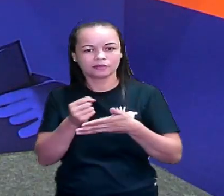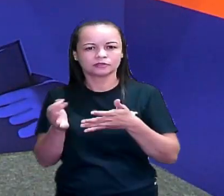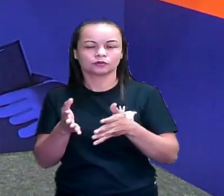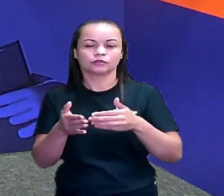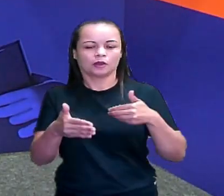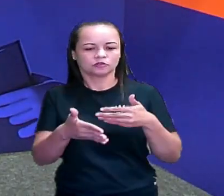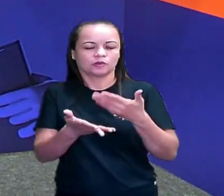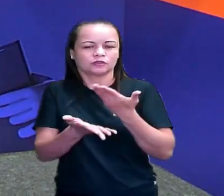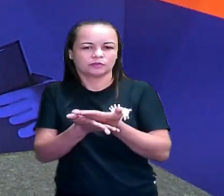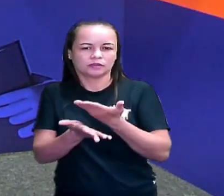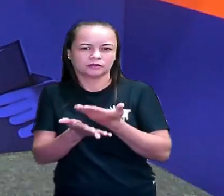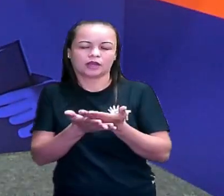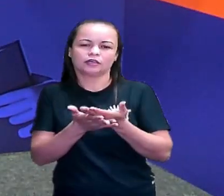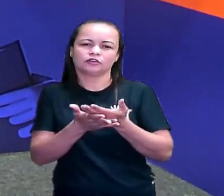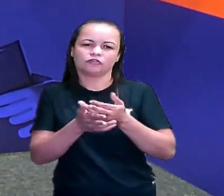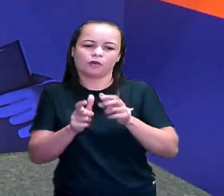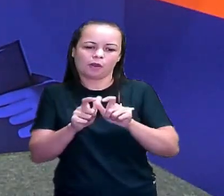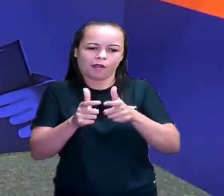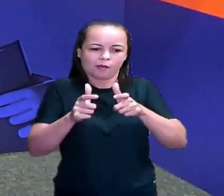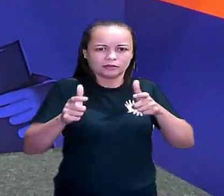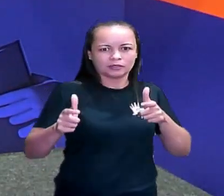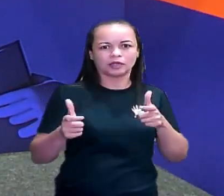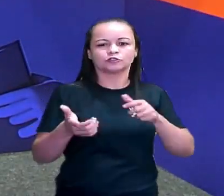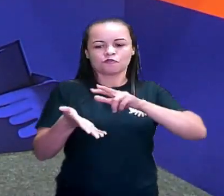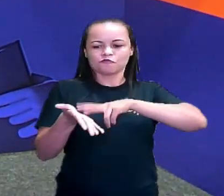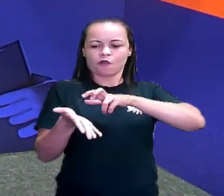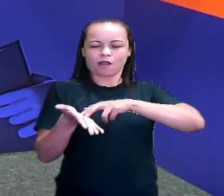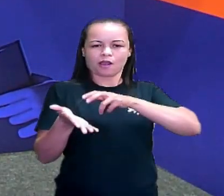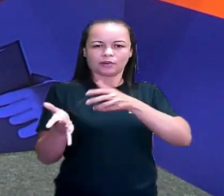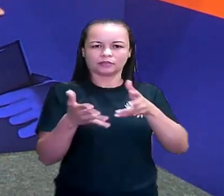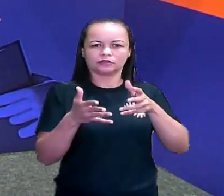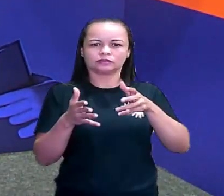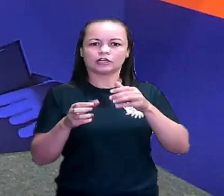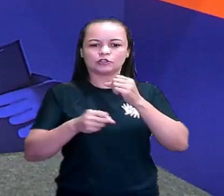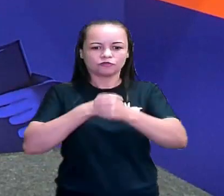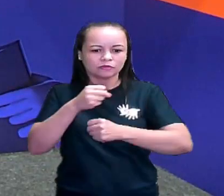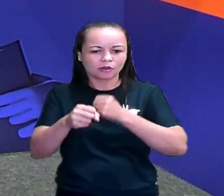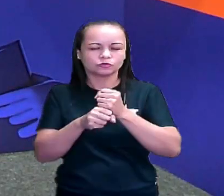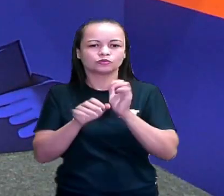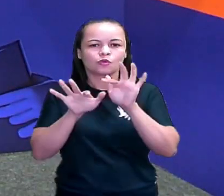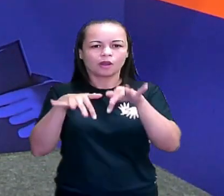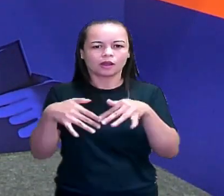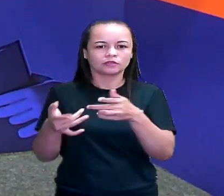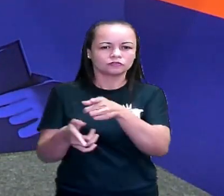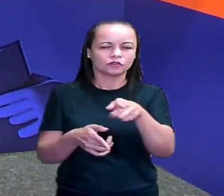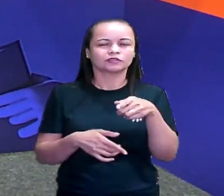gente vai ampliando esse vocabulário, porque no final do ano vai estar todo mundo já